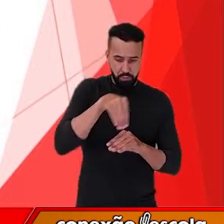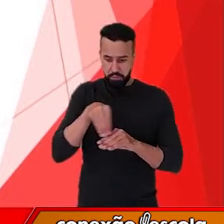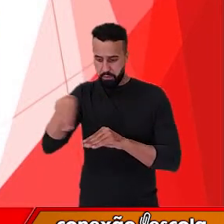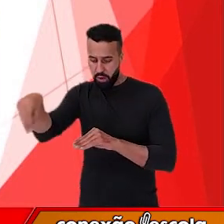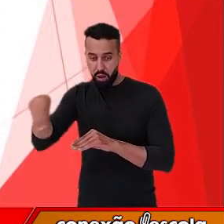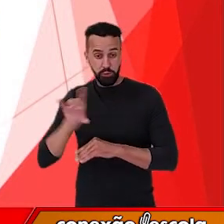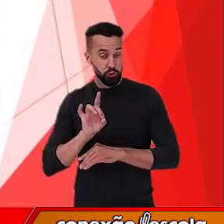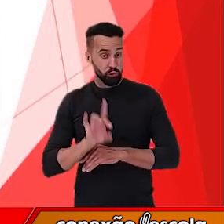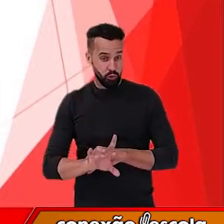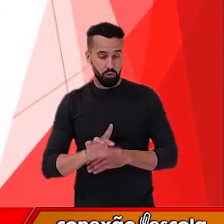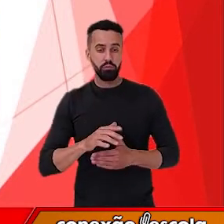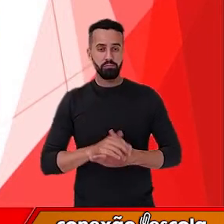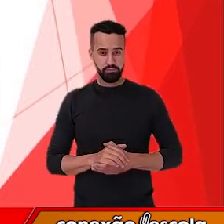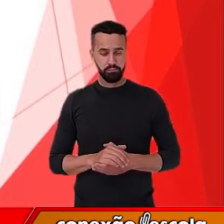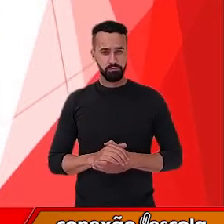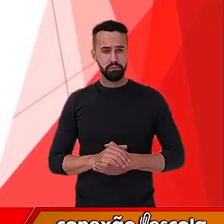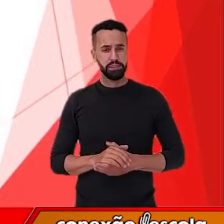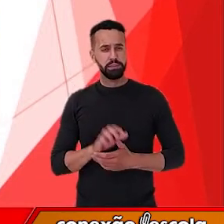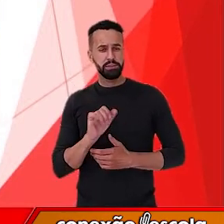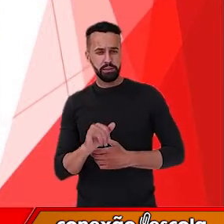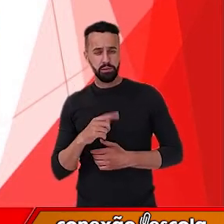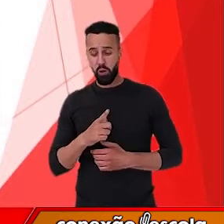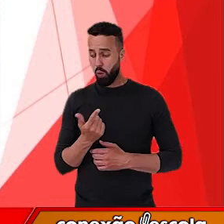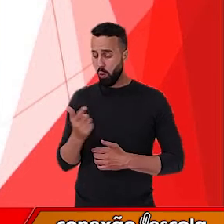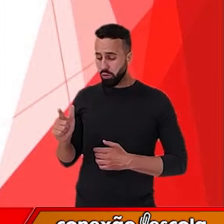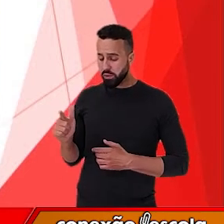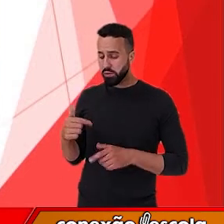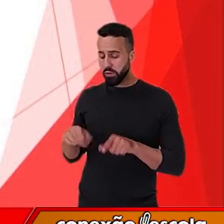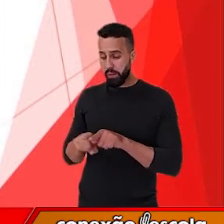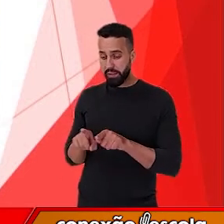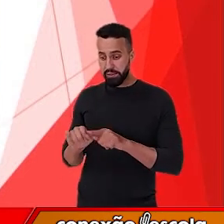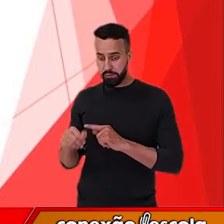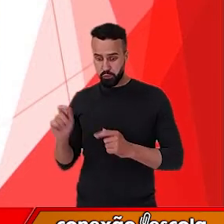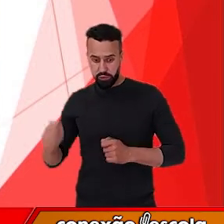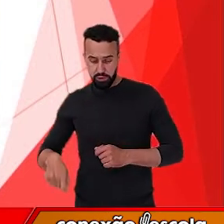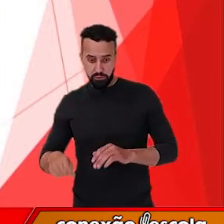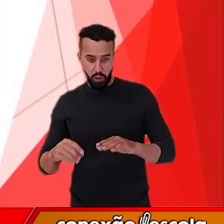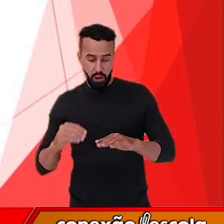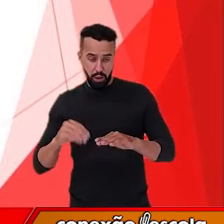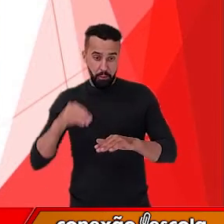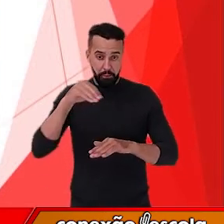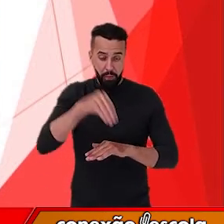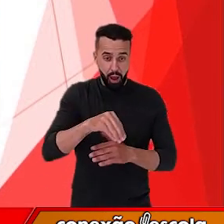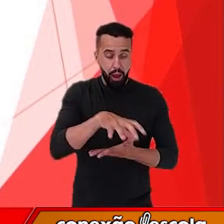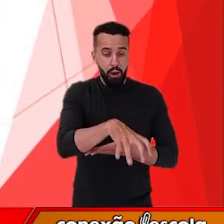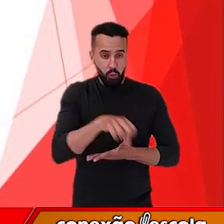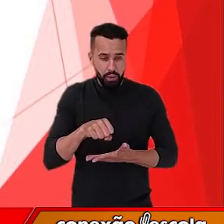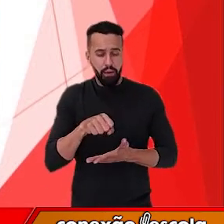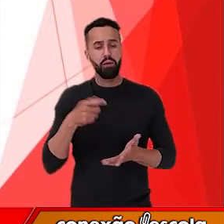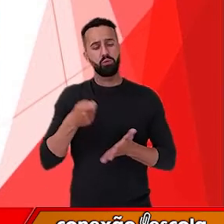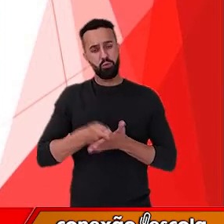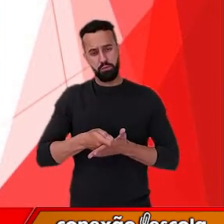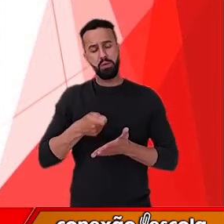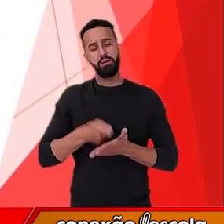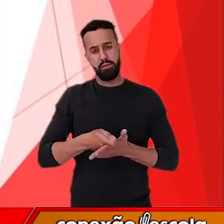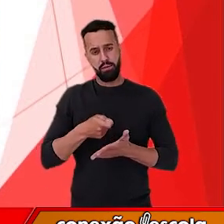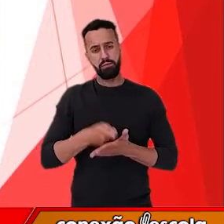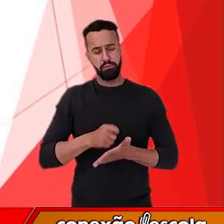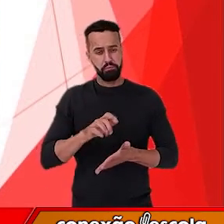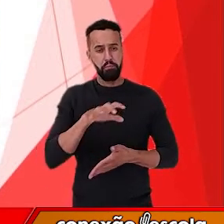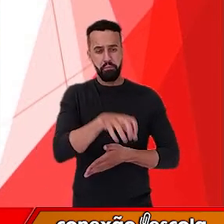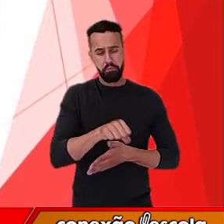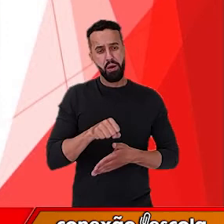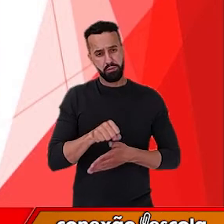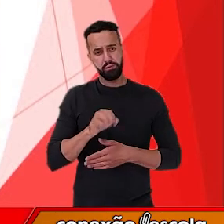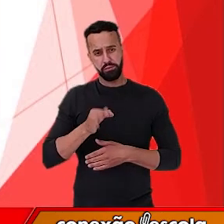outras peças, ela, sempre que houver a oportunidade de comer, é obrigada a comer